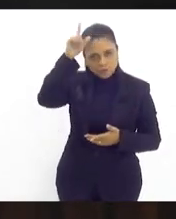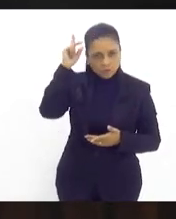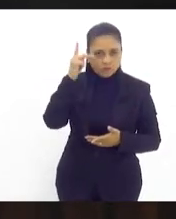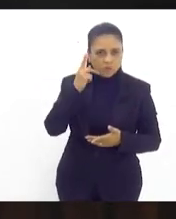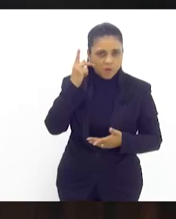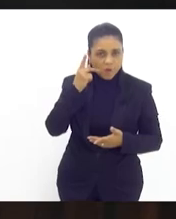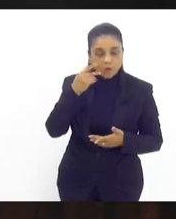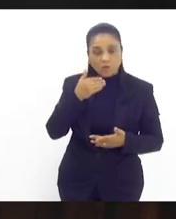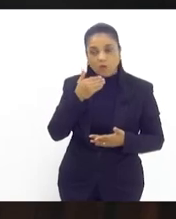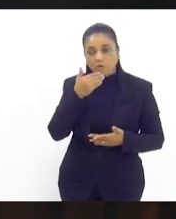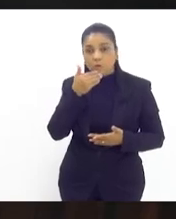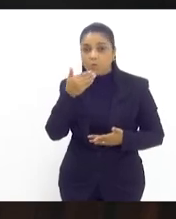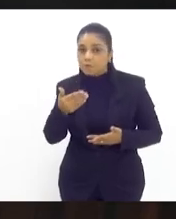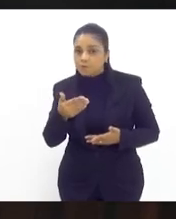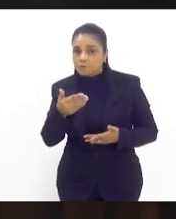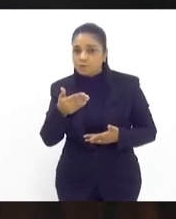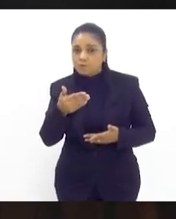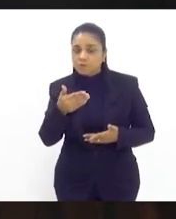pedir